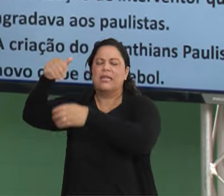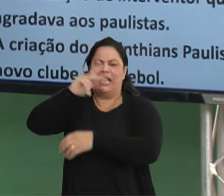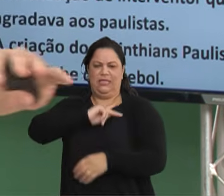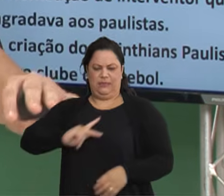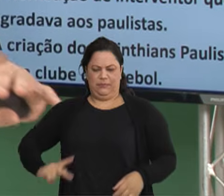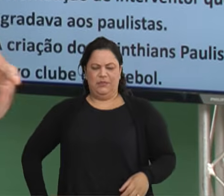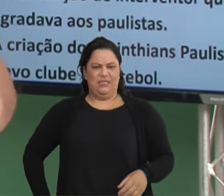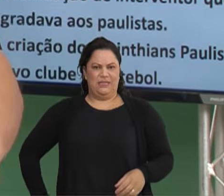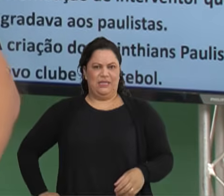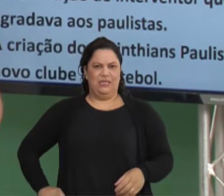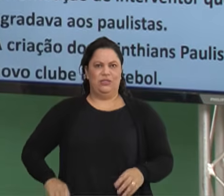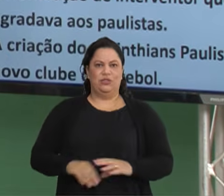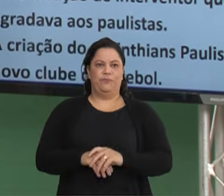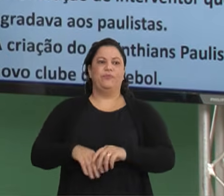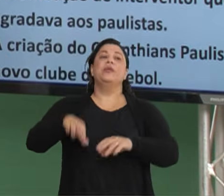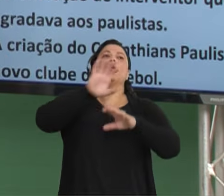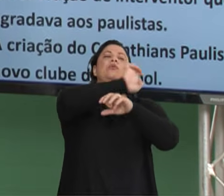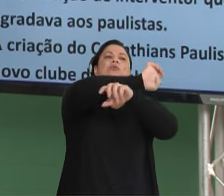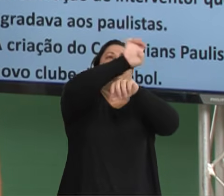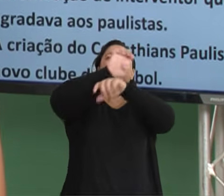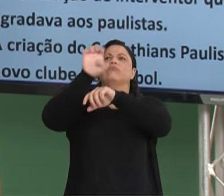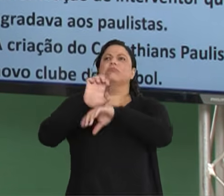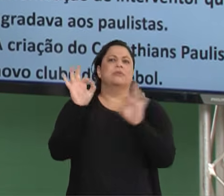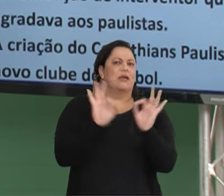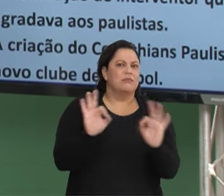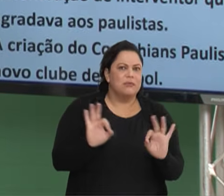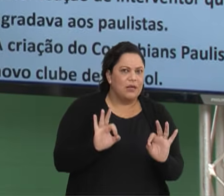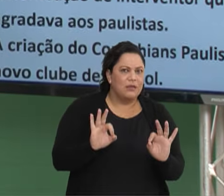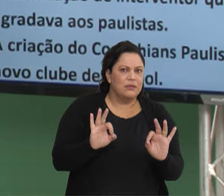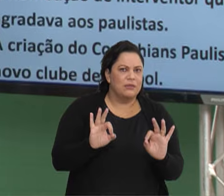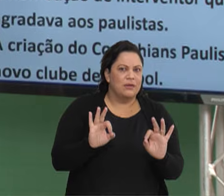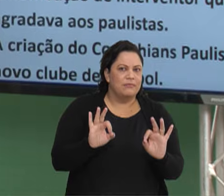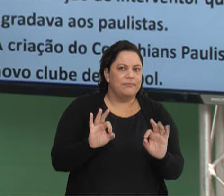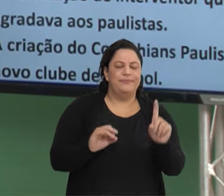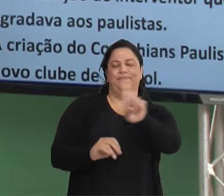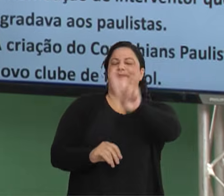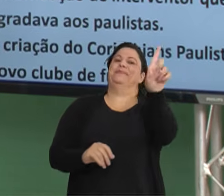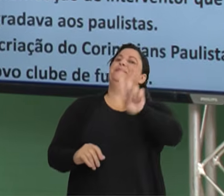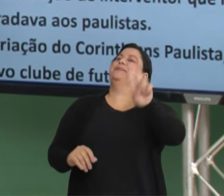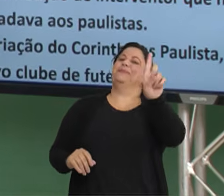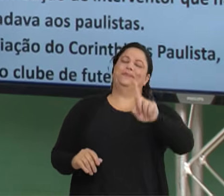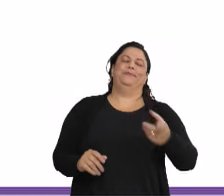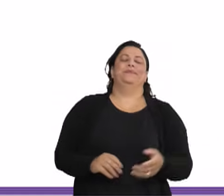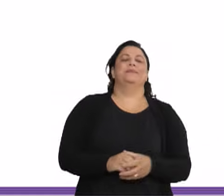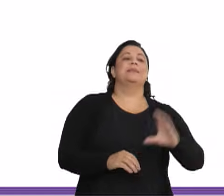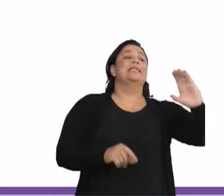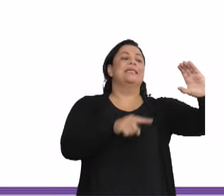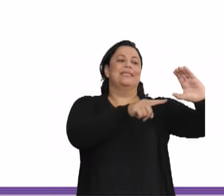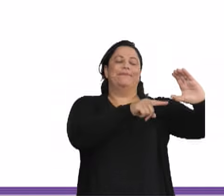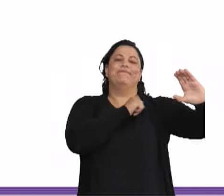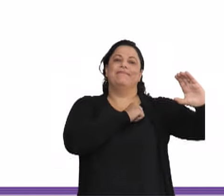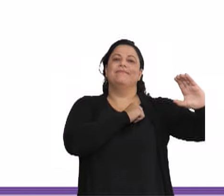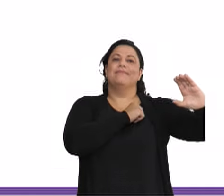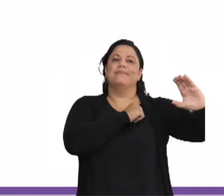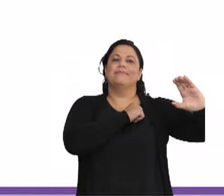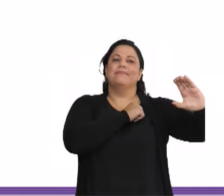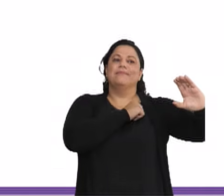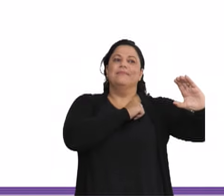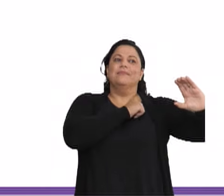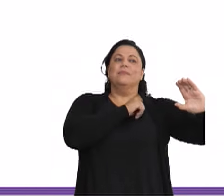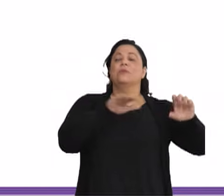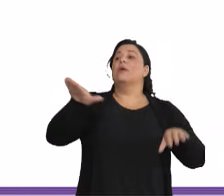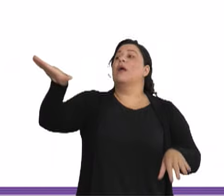Mais ninguém no Brasil ia votar, só São Paulo ia votar para presidente. É óbvio que não. Letra C. a nomeação